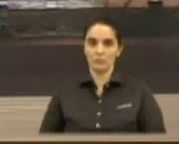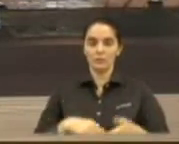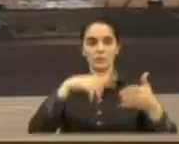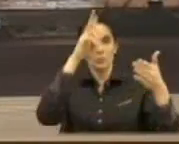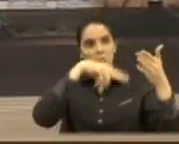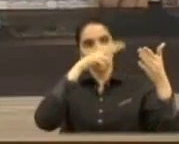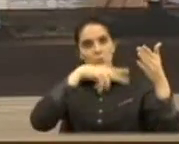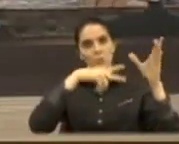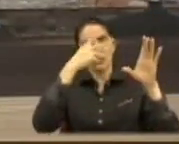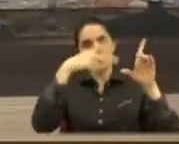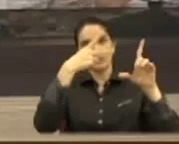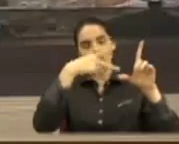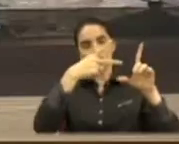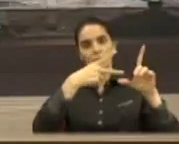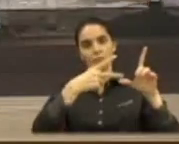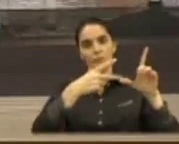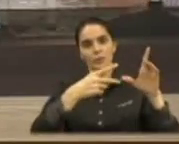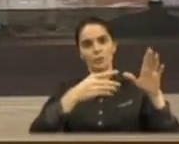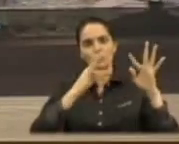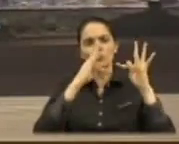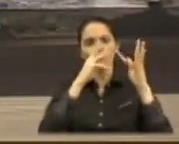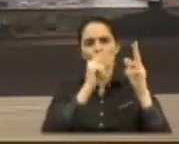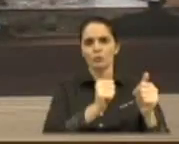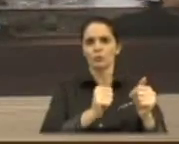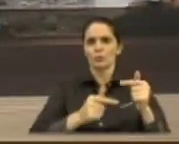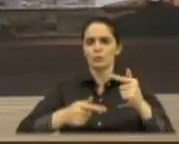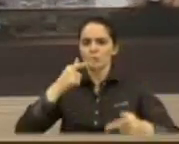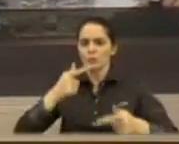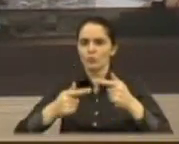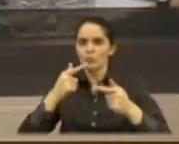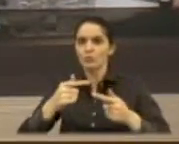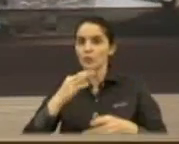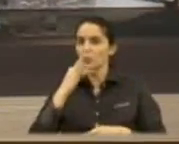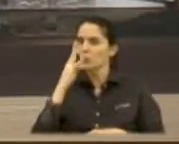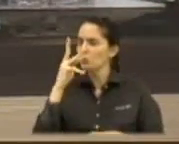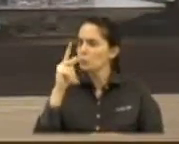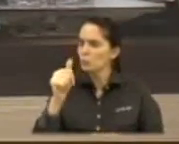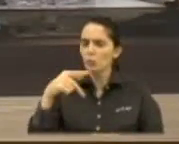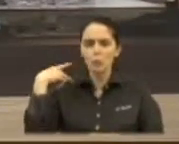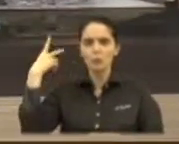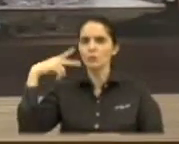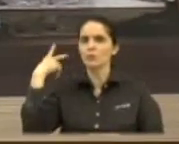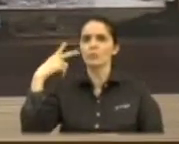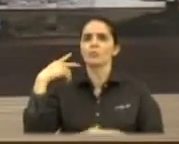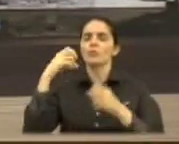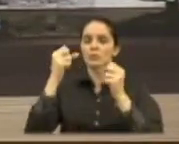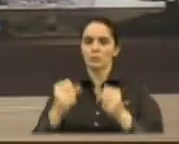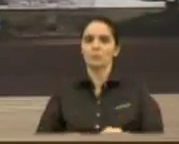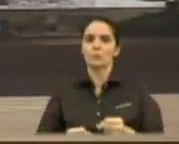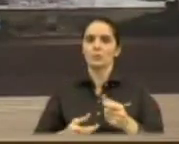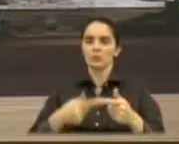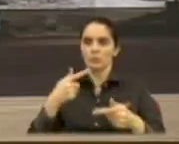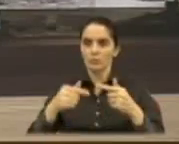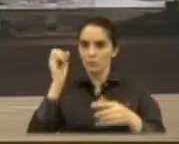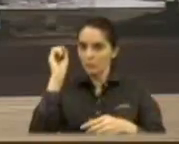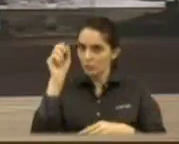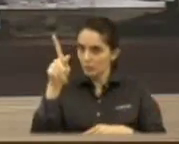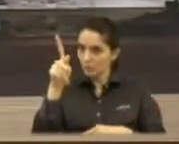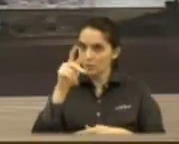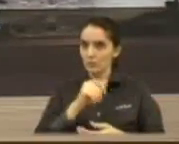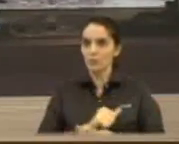vídeo na íntegra, só que aí vamos abrir a discussão para todos. Todos os vereadores poderão discutir,